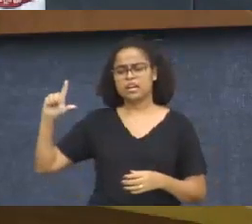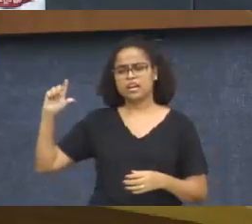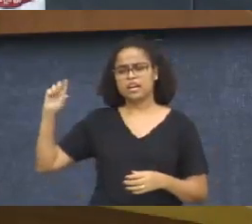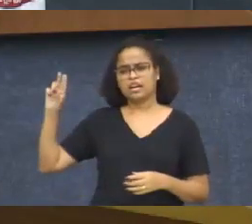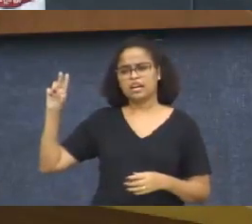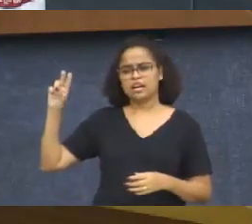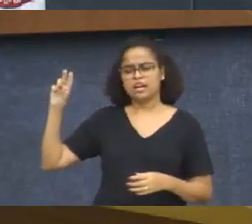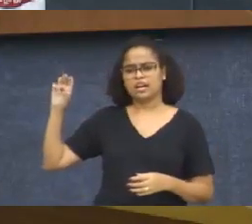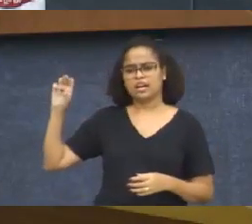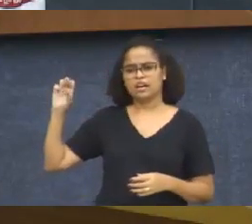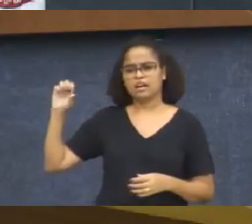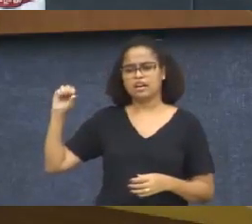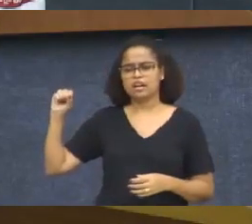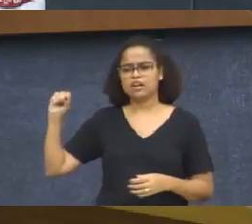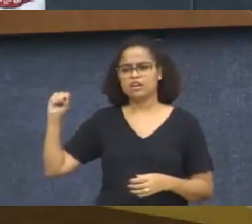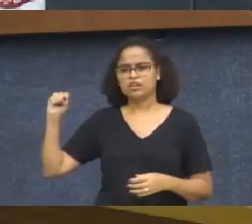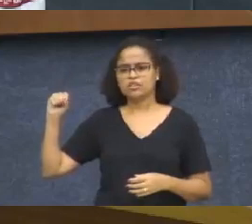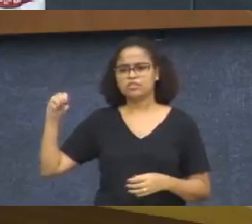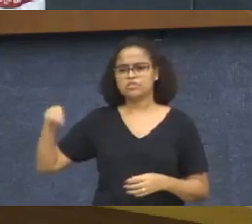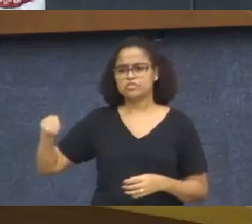social no Brasil de